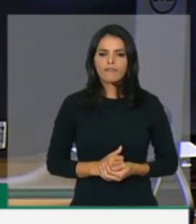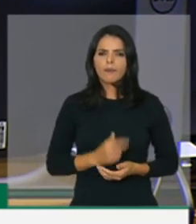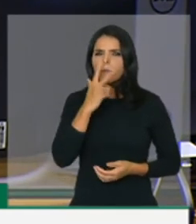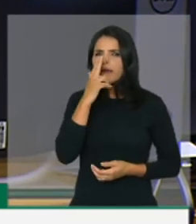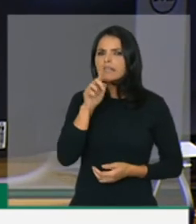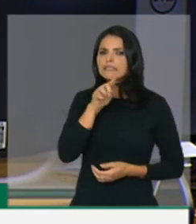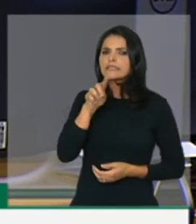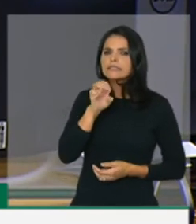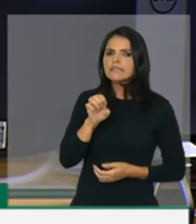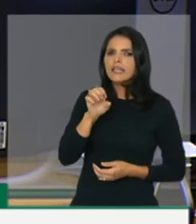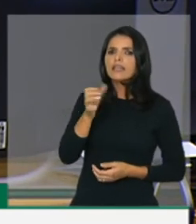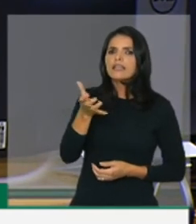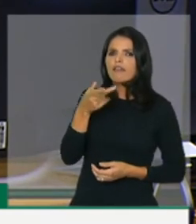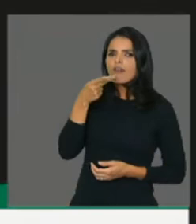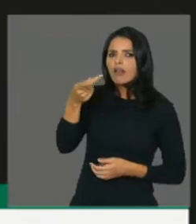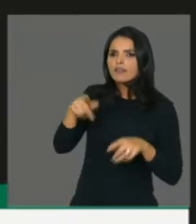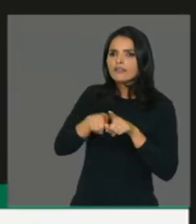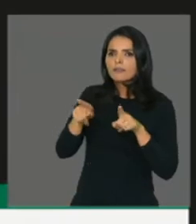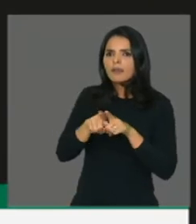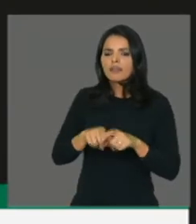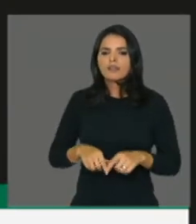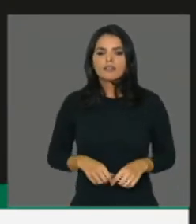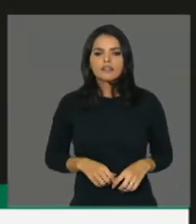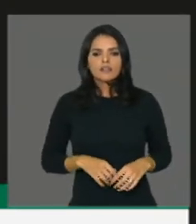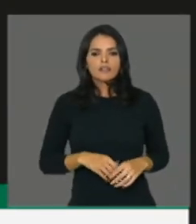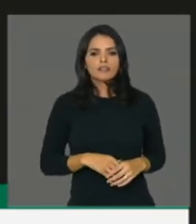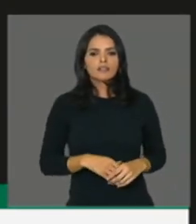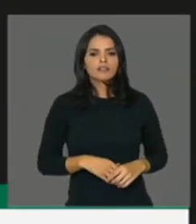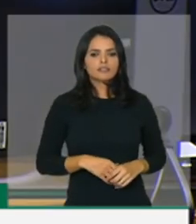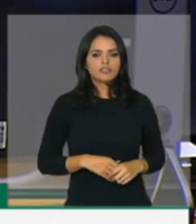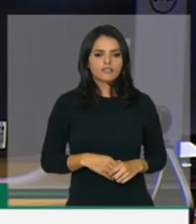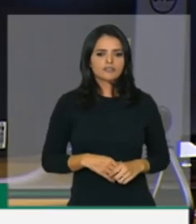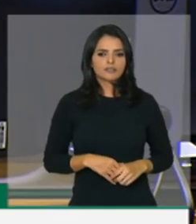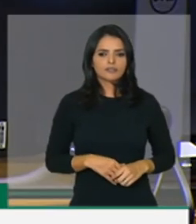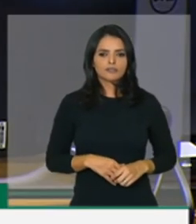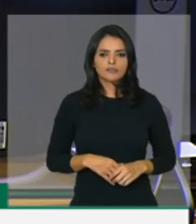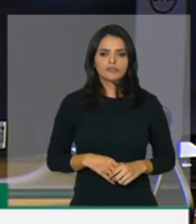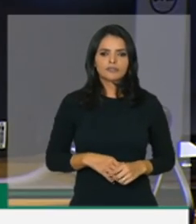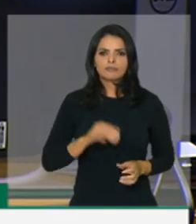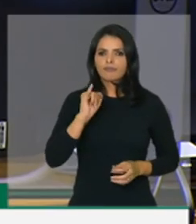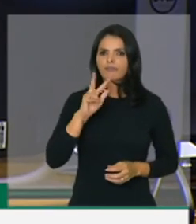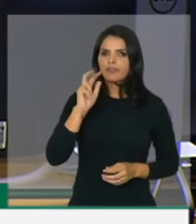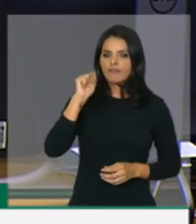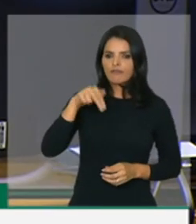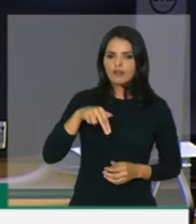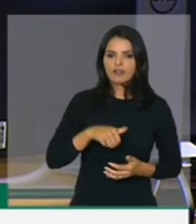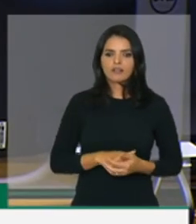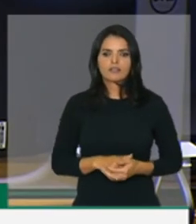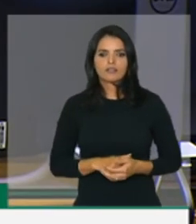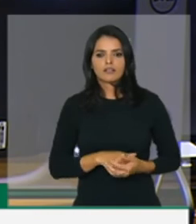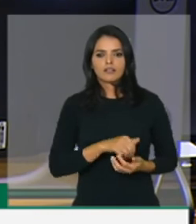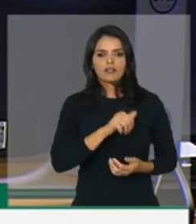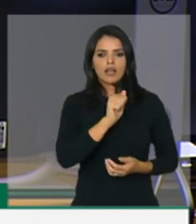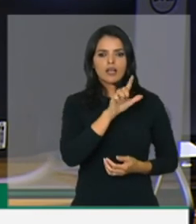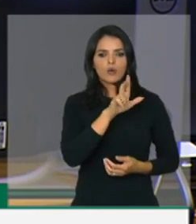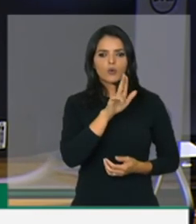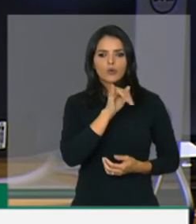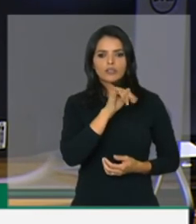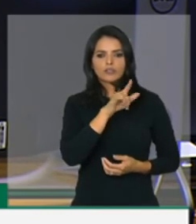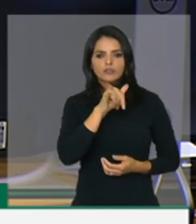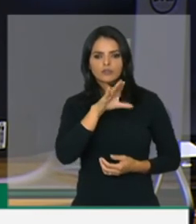aí por onde. PTB, Nivaldo Albuquerque, pelo tempo deputado, de liderança. Deputado Nivaldo também pelo PTB, deputado Aloysio pelo PSC.